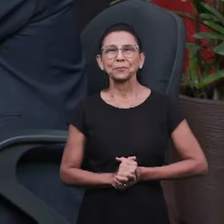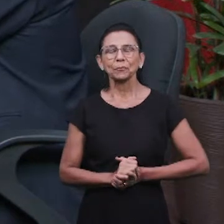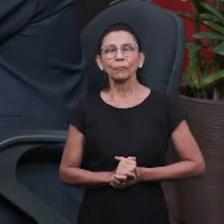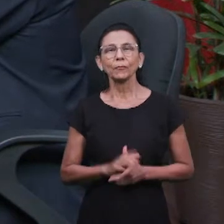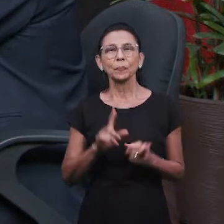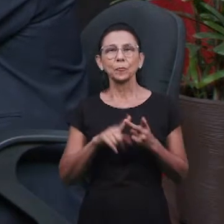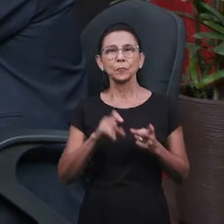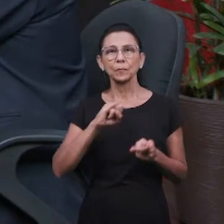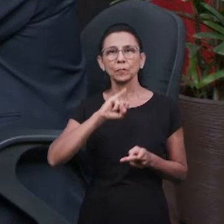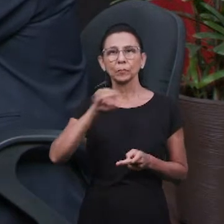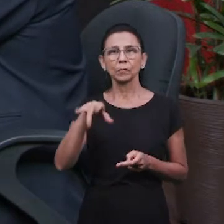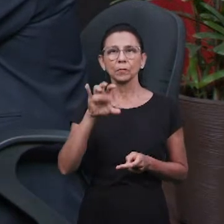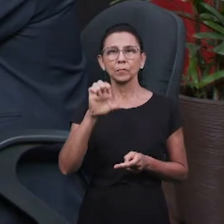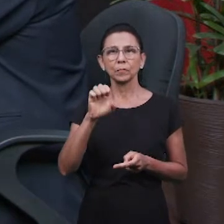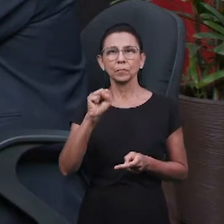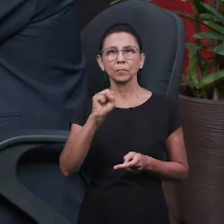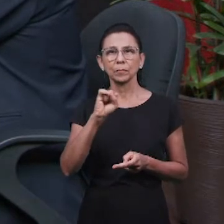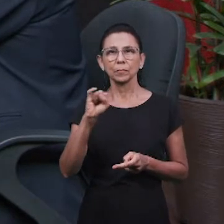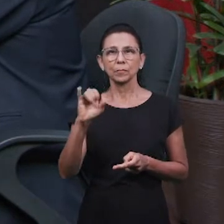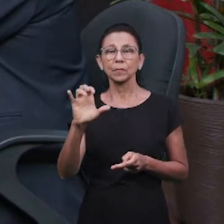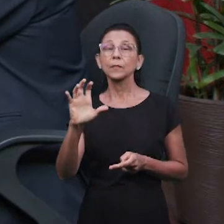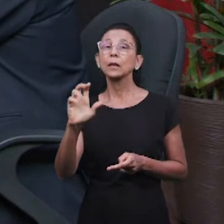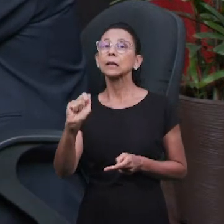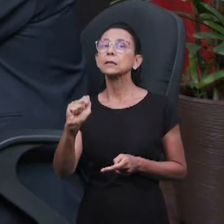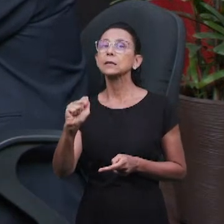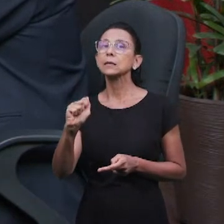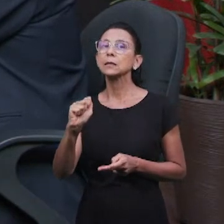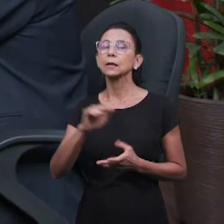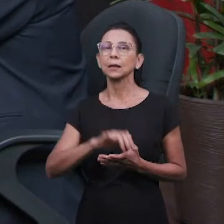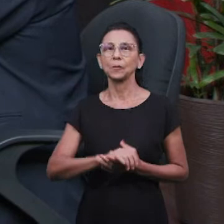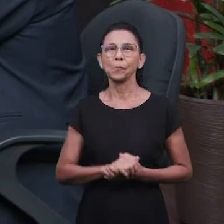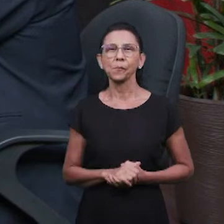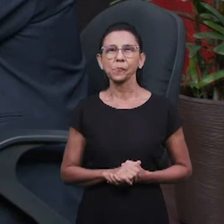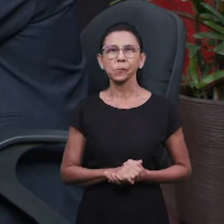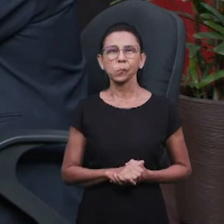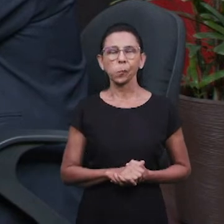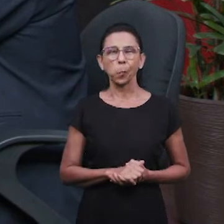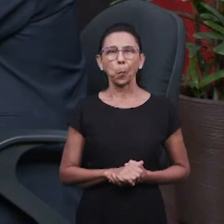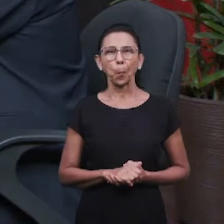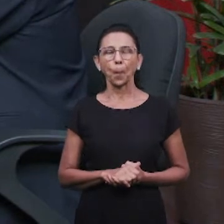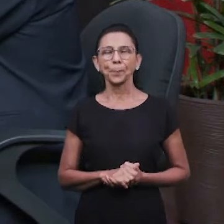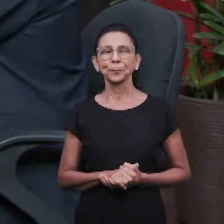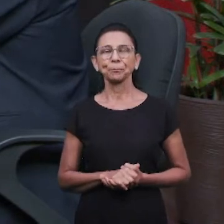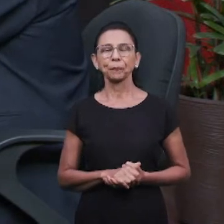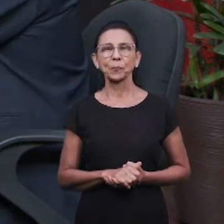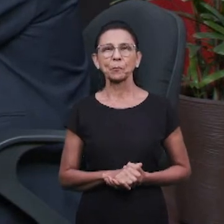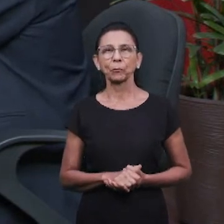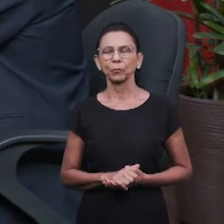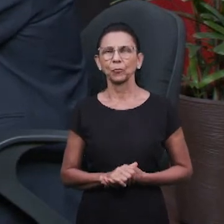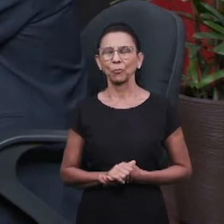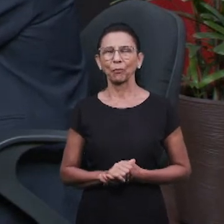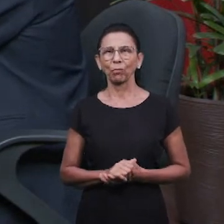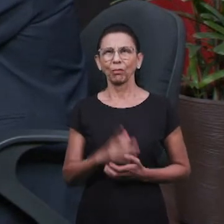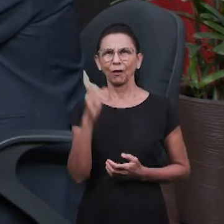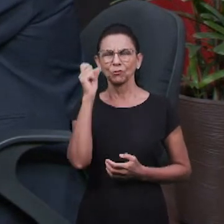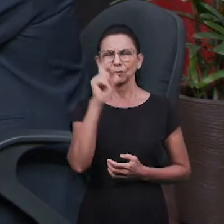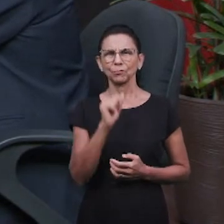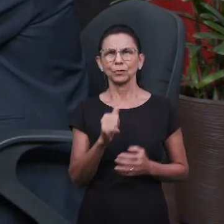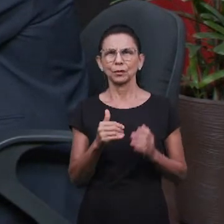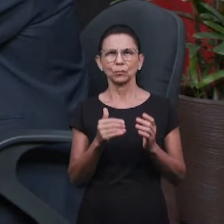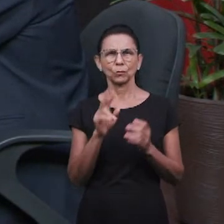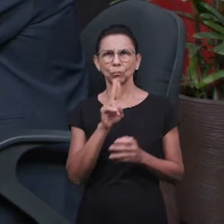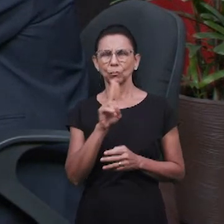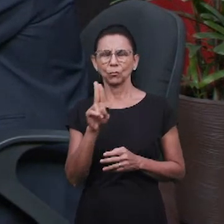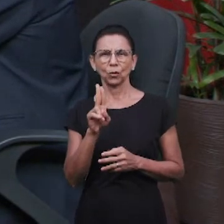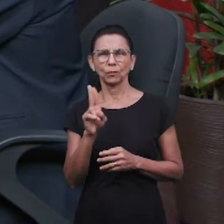nossa irmã Jéssica Moura, qual é o último nome? Enguerrar. Eu não ia decorar mesmo, né? Tá aqui, Jéssica